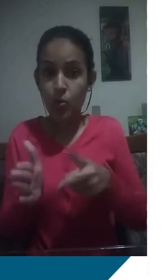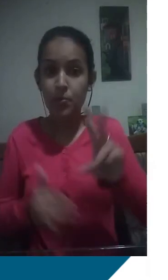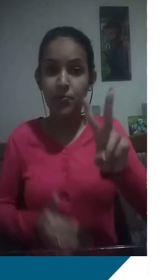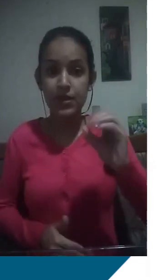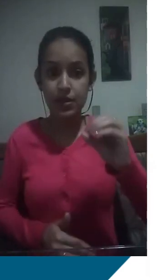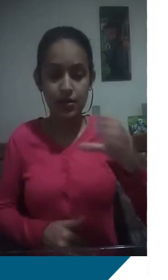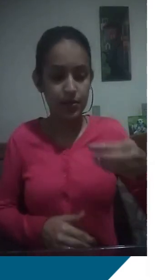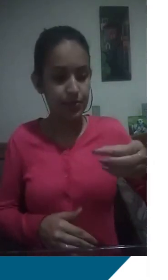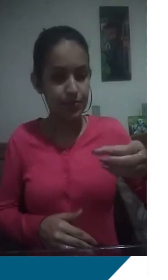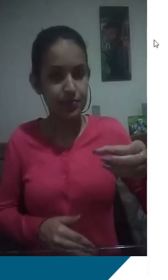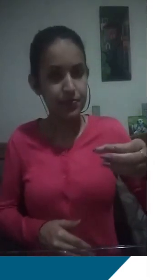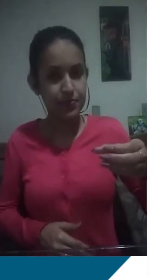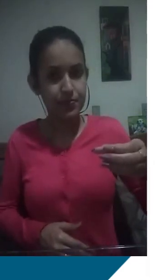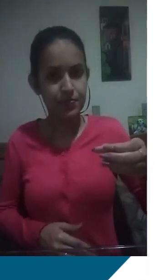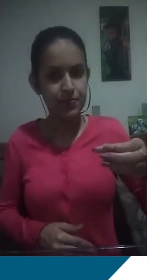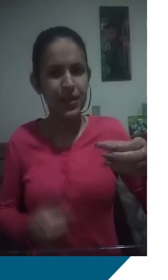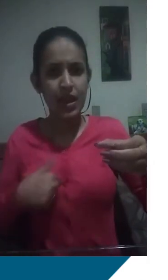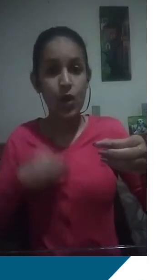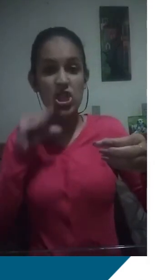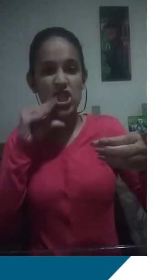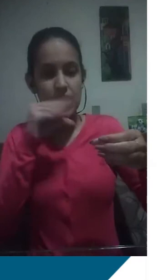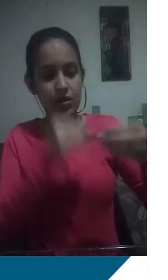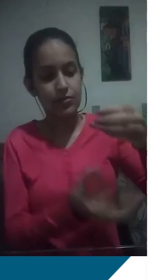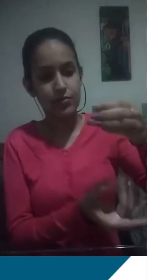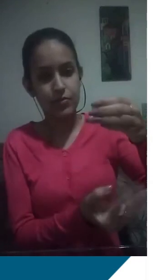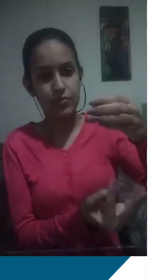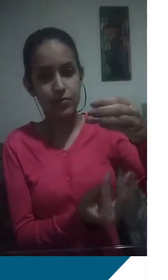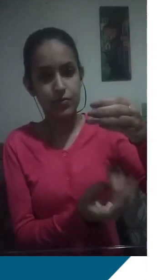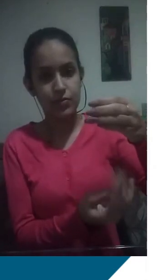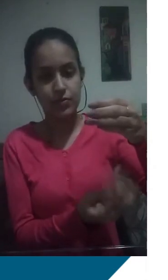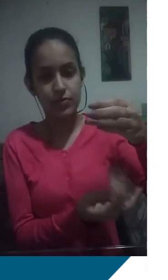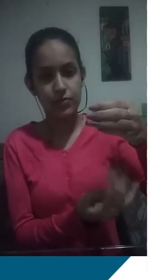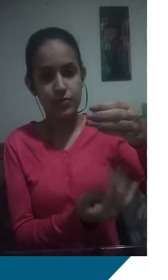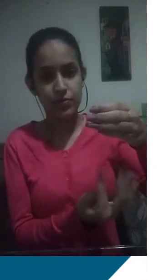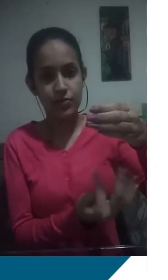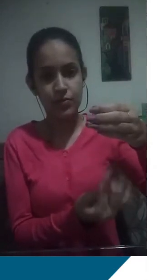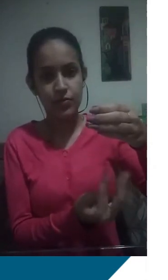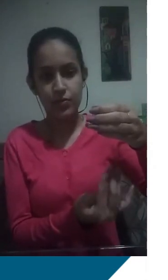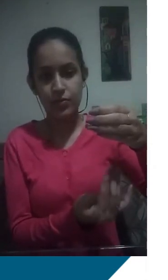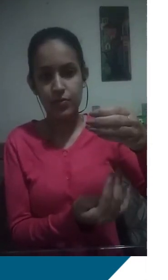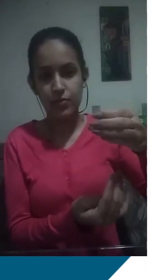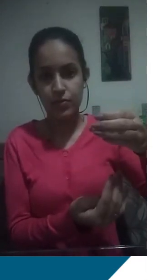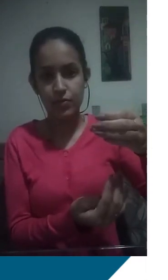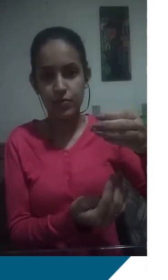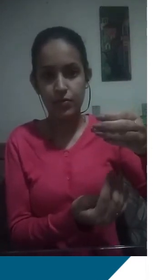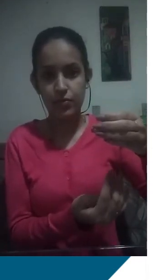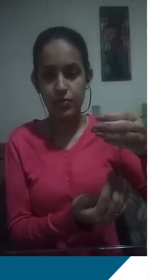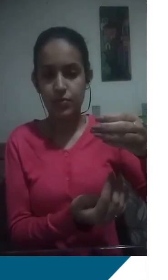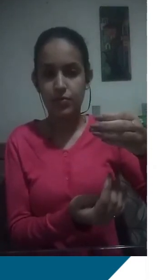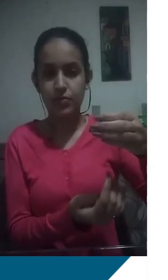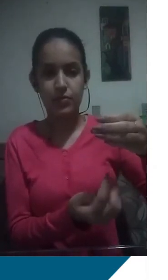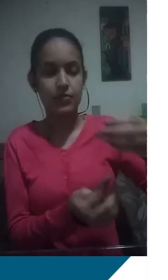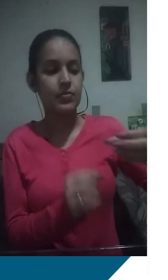vai se dilatar. Então aqui, ó, o volume se dilatou. Se o volume do líquido se dilatou, o que vai acontecer? Se ele estava